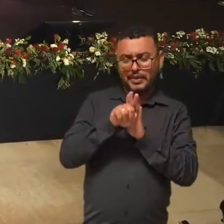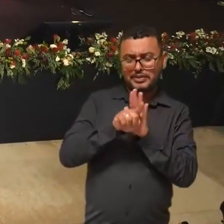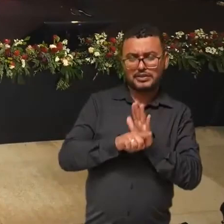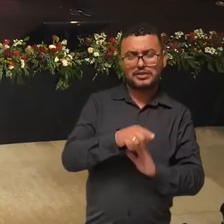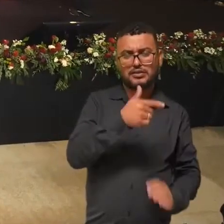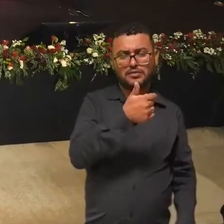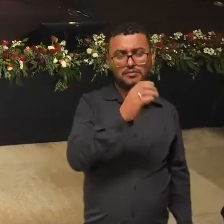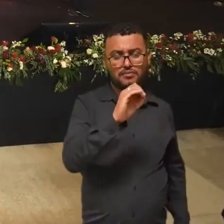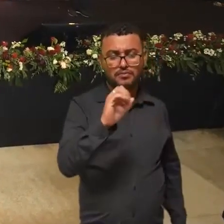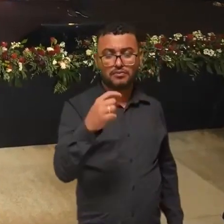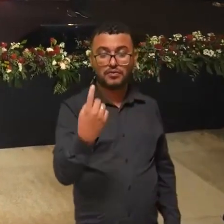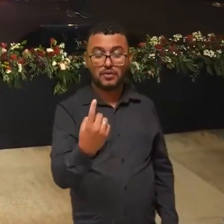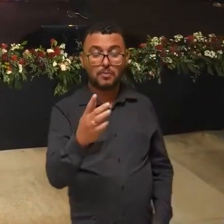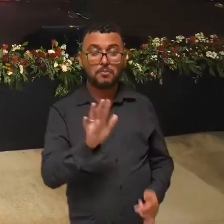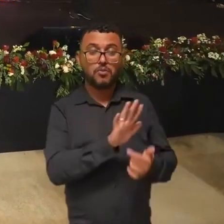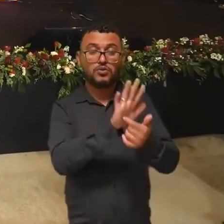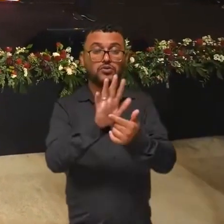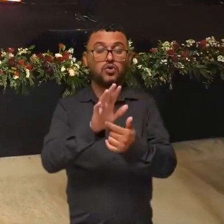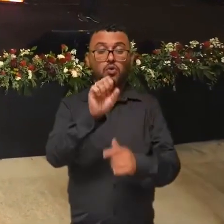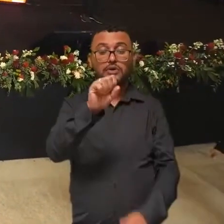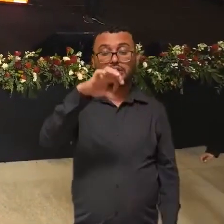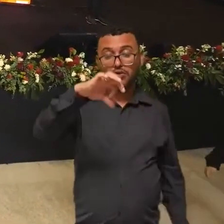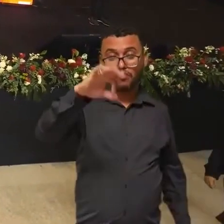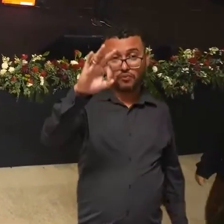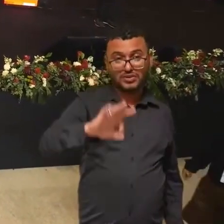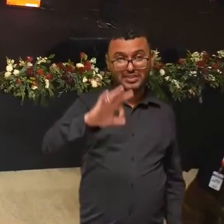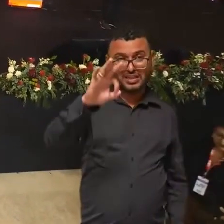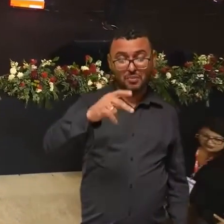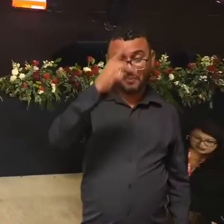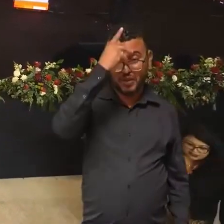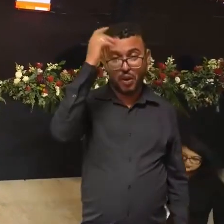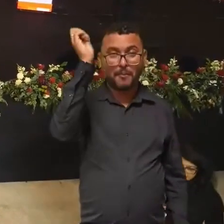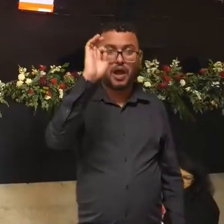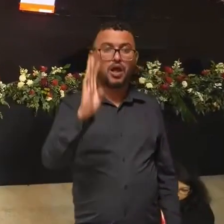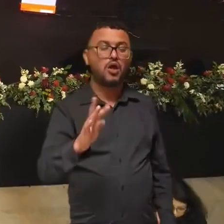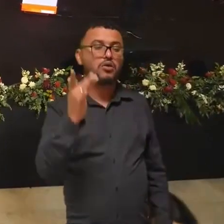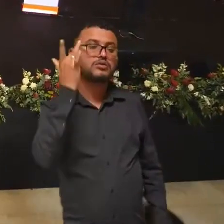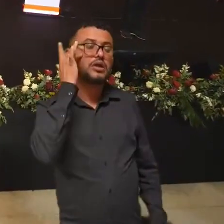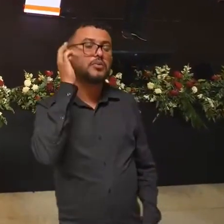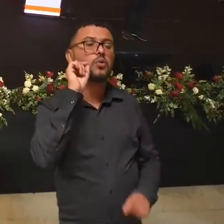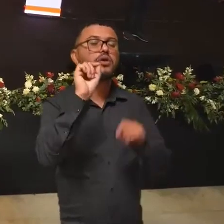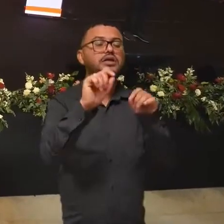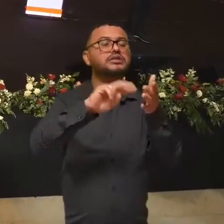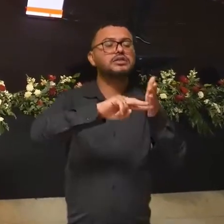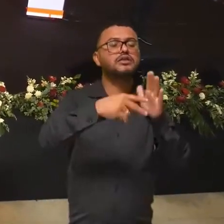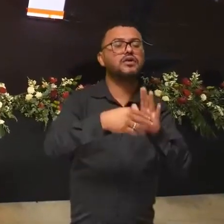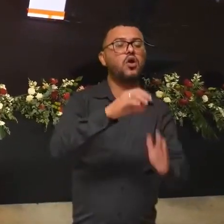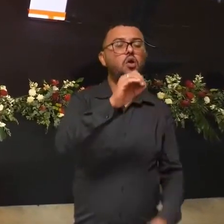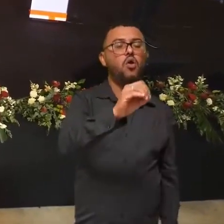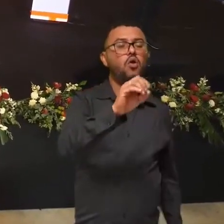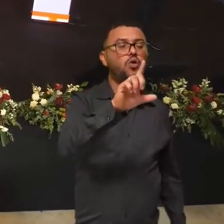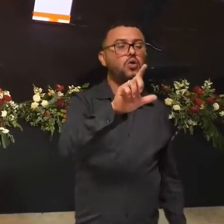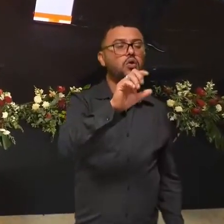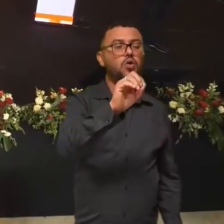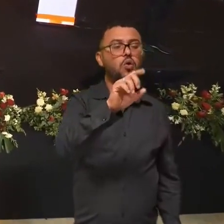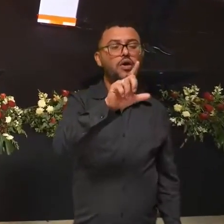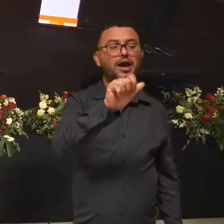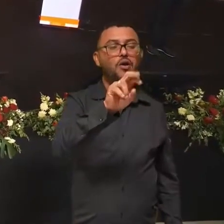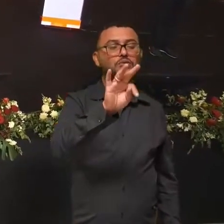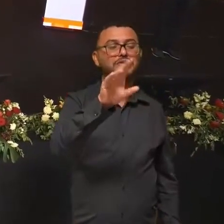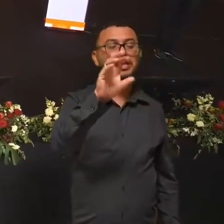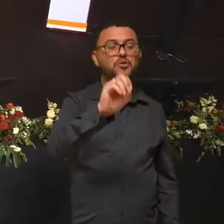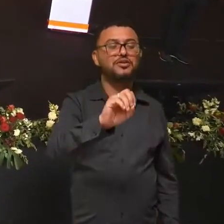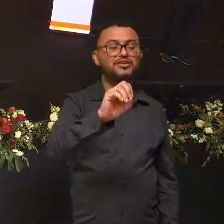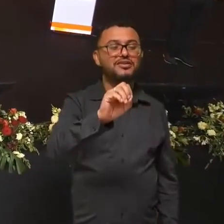89% dos brasileiros não sabiam o que era o Holocausto. O Brasil foi o país, numa pesquisa mundial, que menos